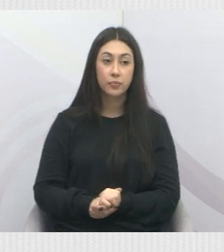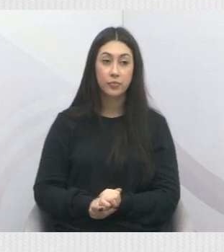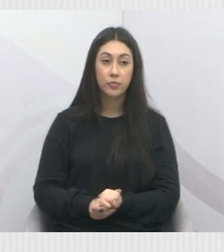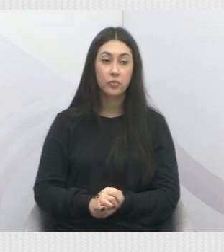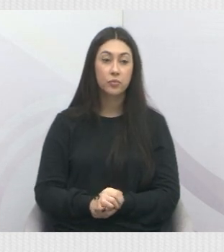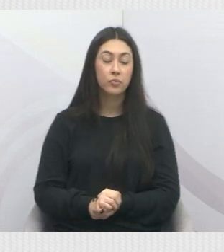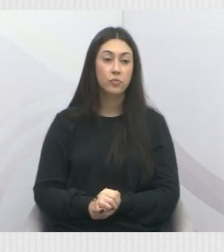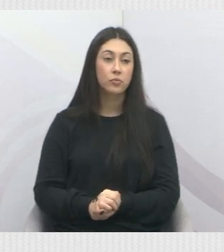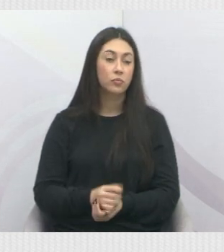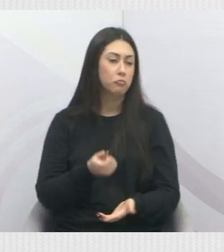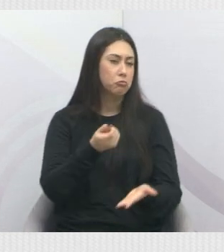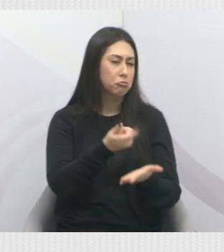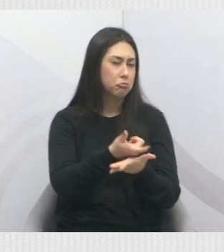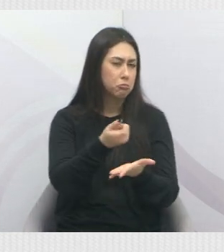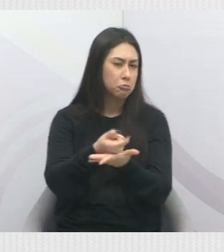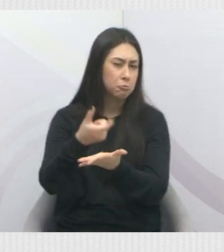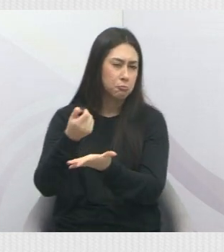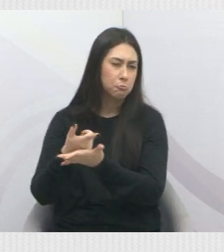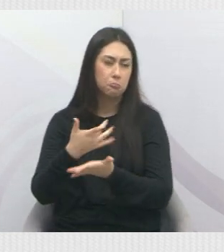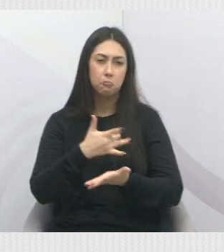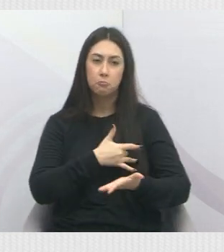Aplicações em saúde.